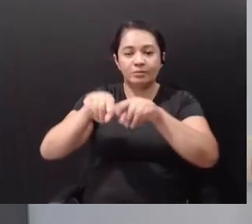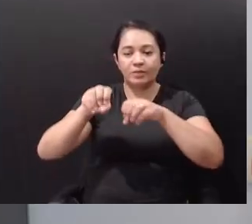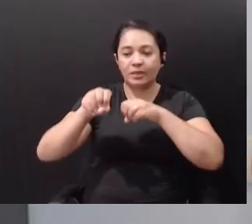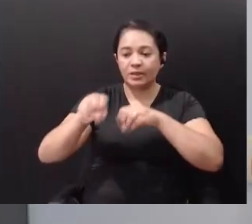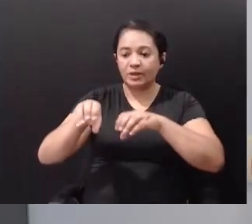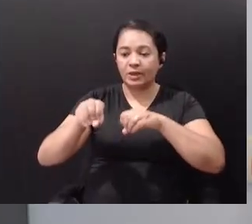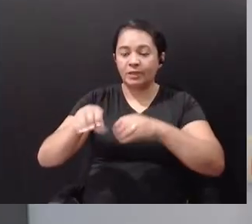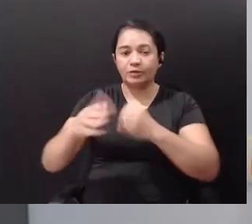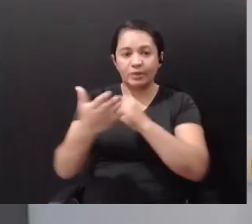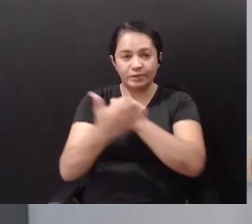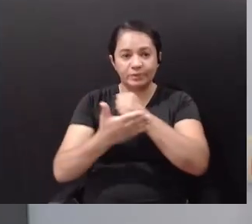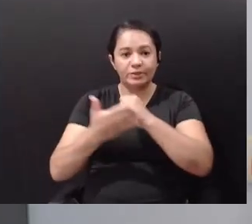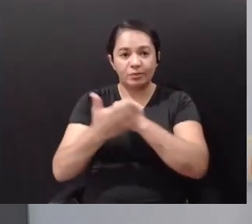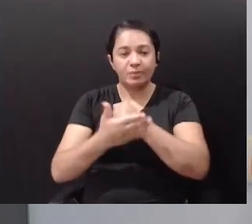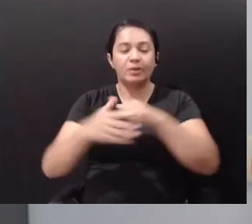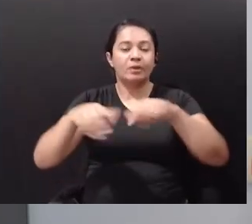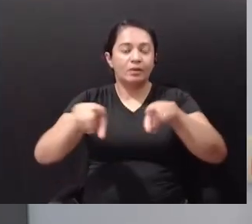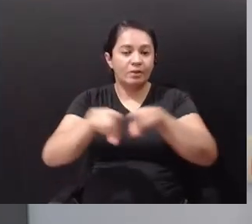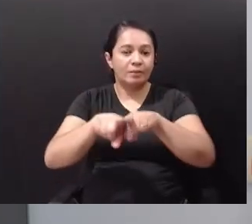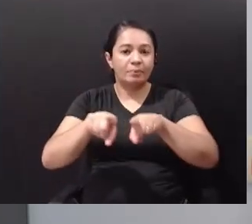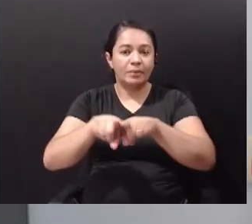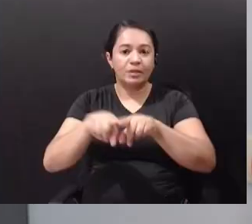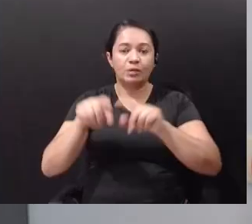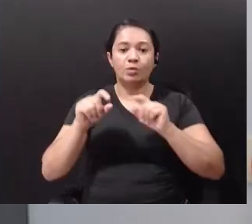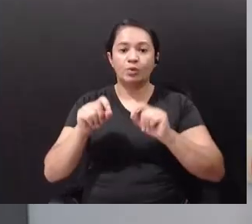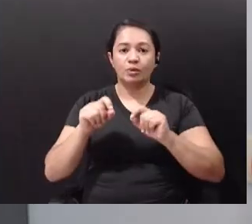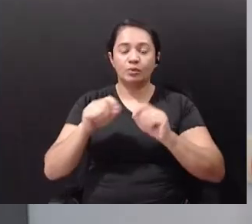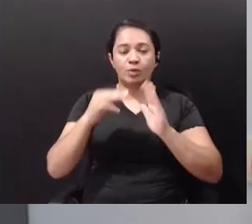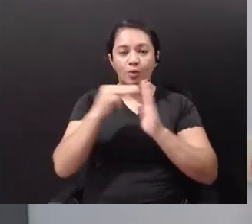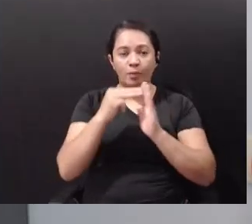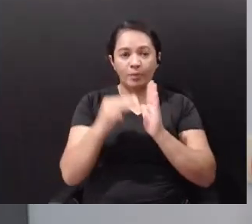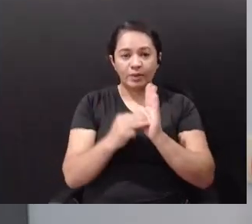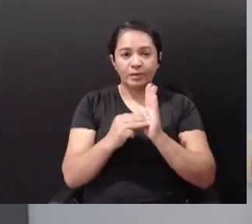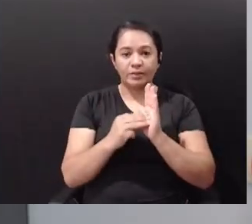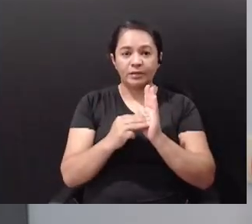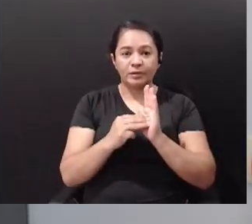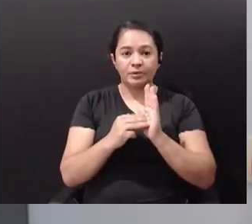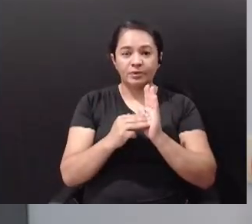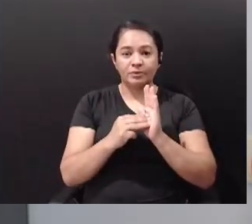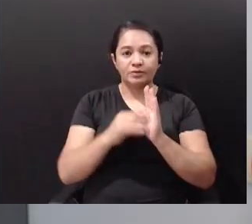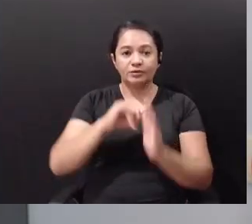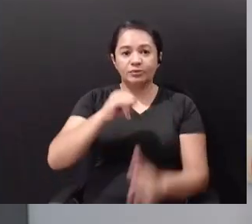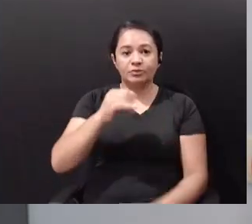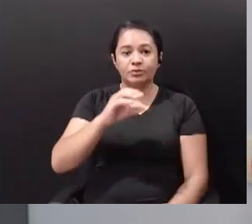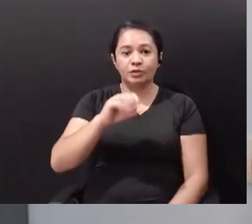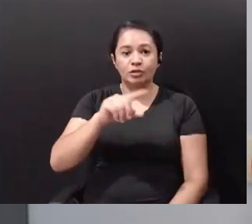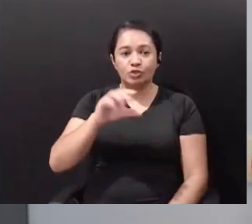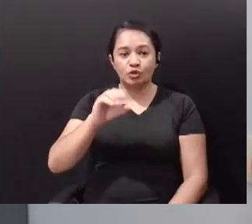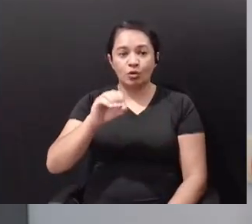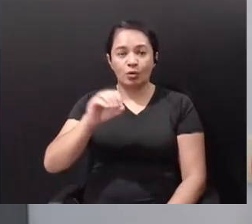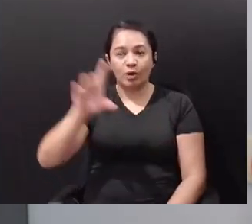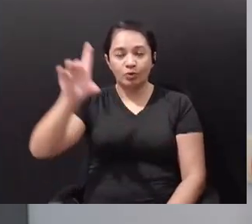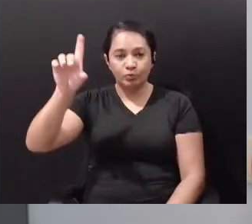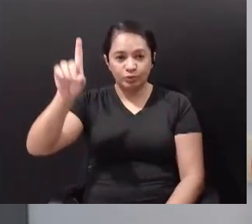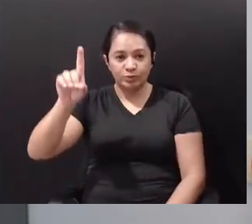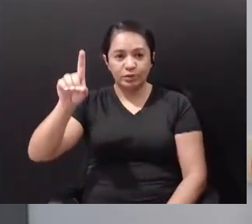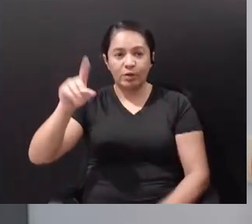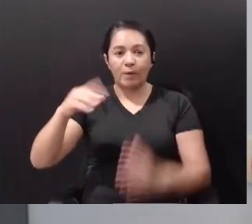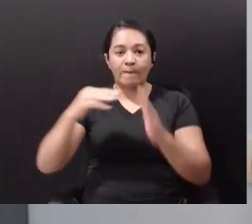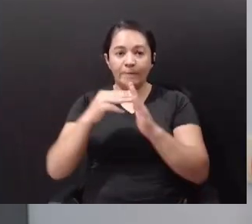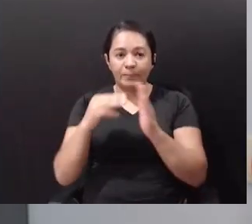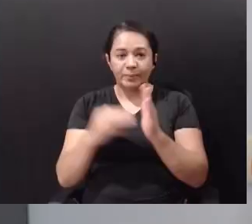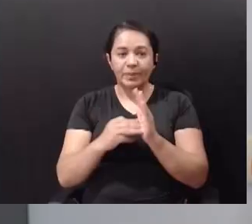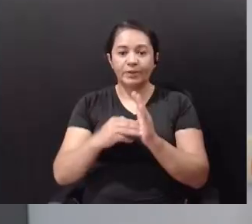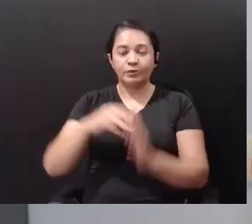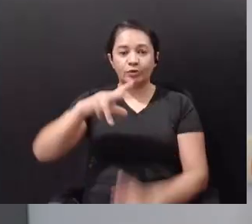vai trazer a questão do método João de Deus, que era um método português de alfabetização, e mais para frente, após